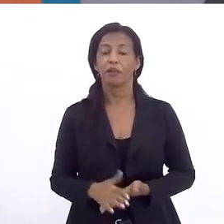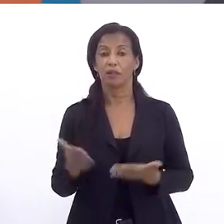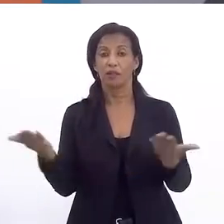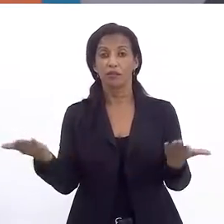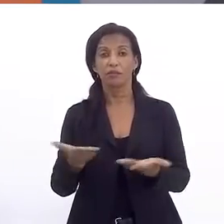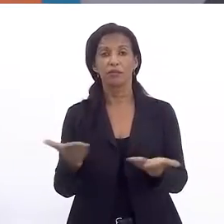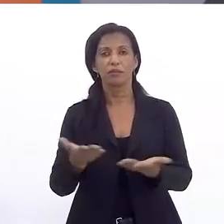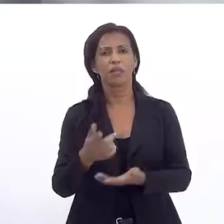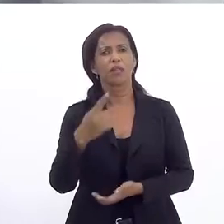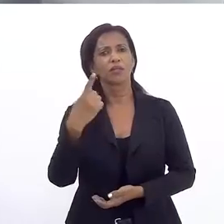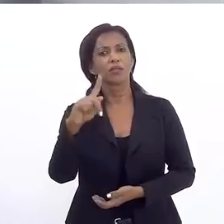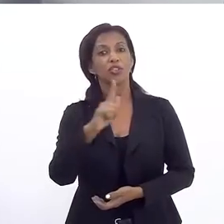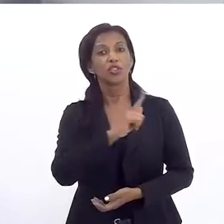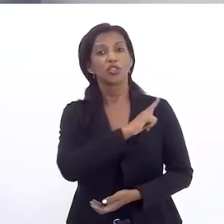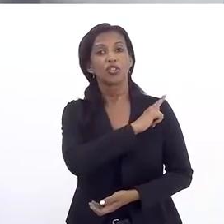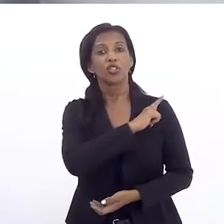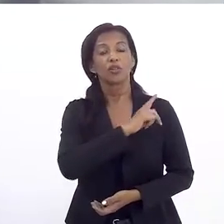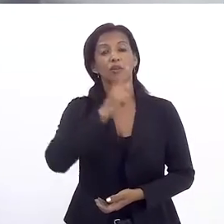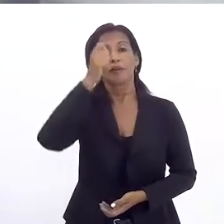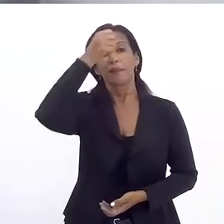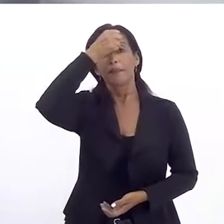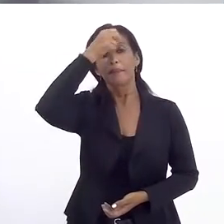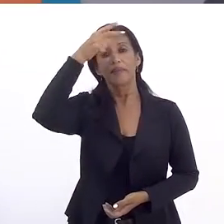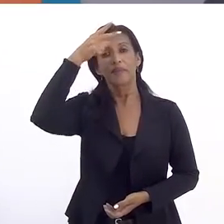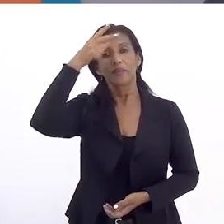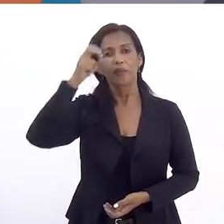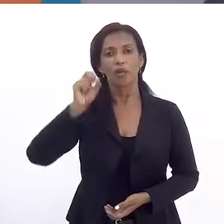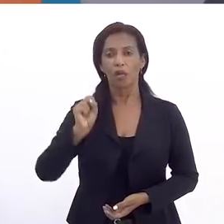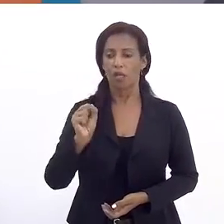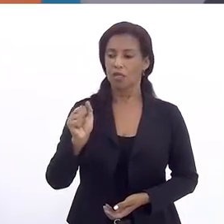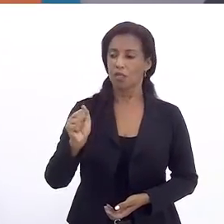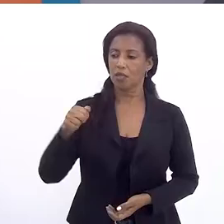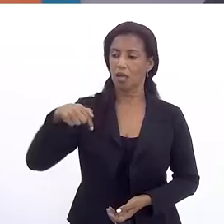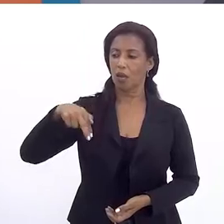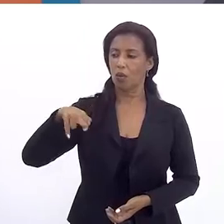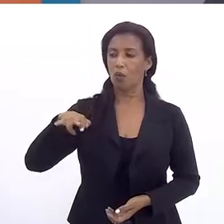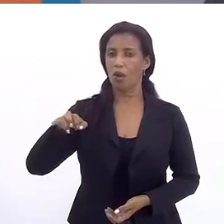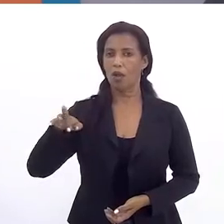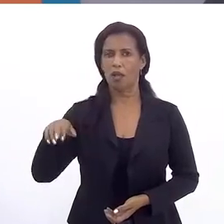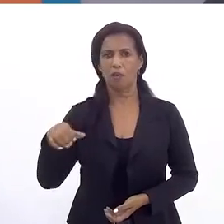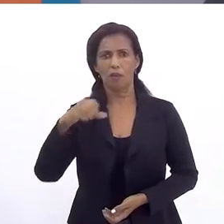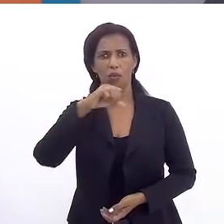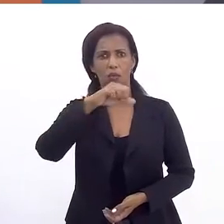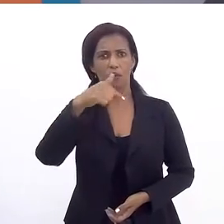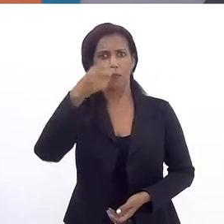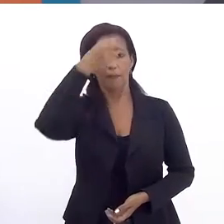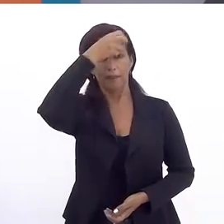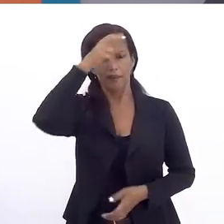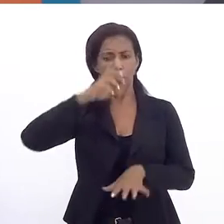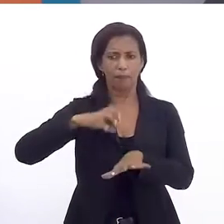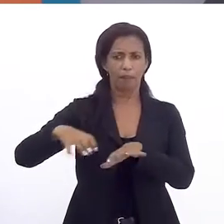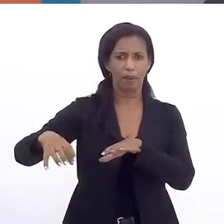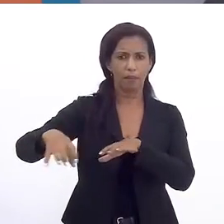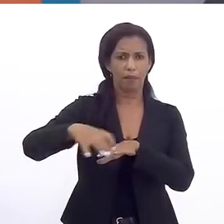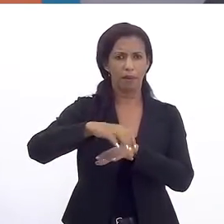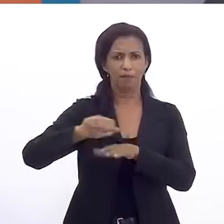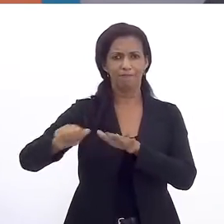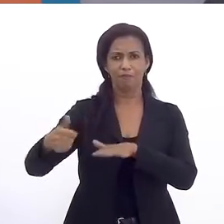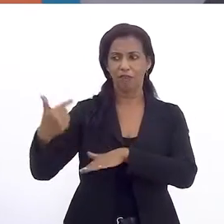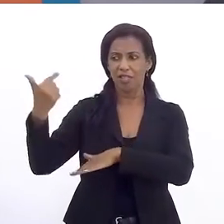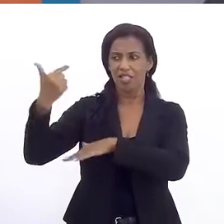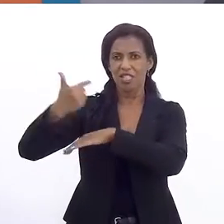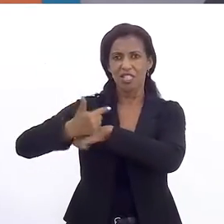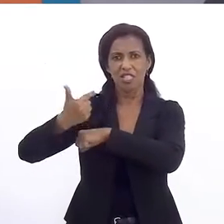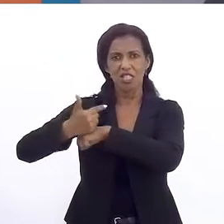falando sobre agora a sua gestão à frente da Prefeitura de Saquarema, que em 92 municípios do estado do Rio de Janeiro